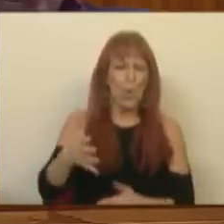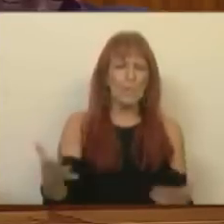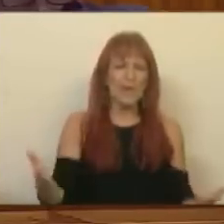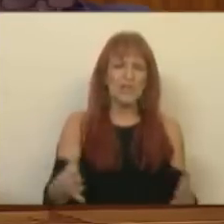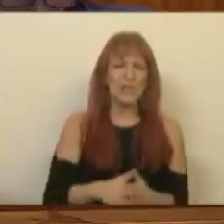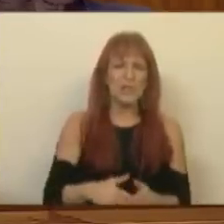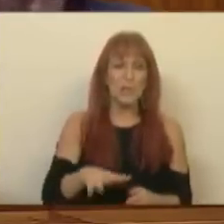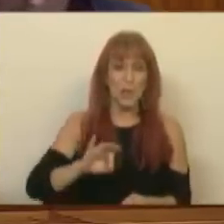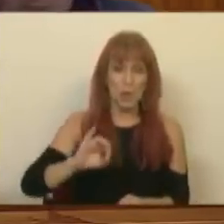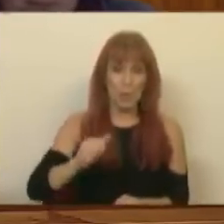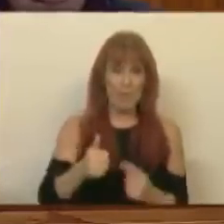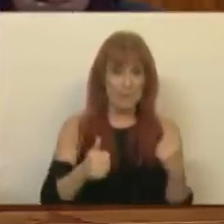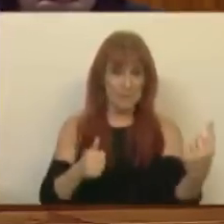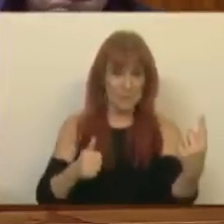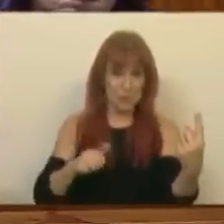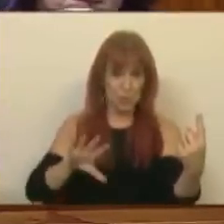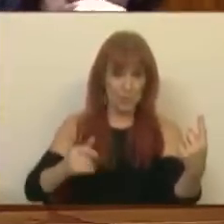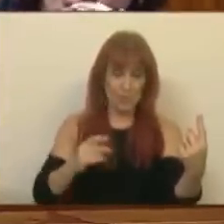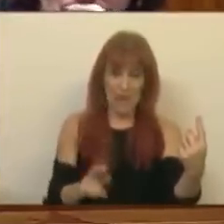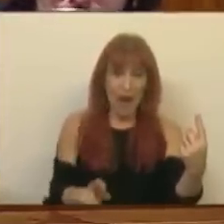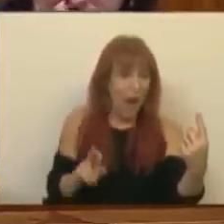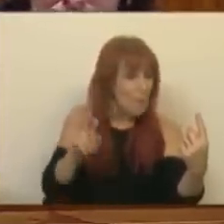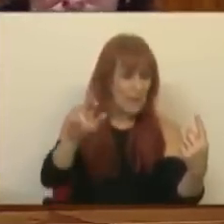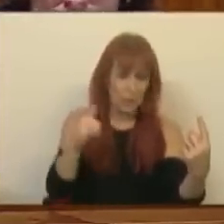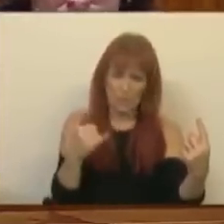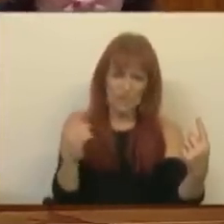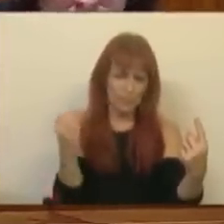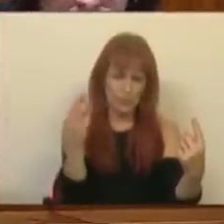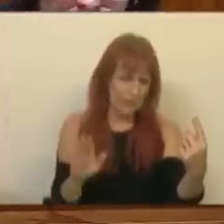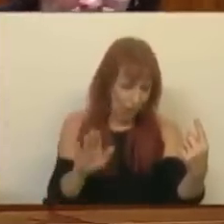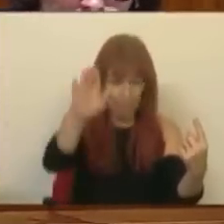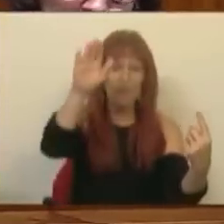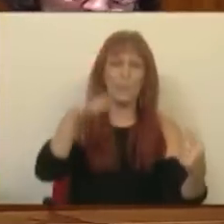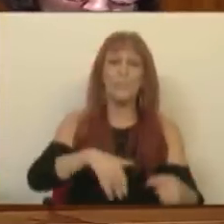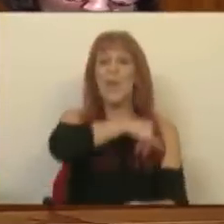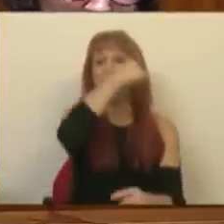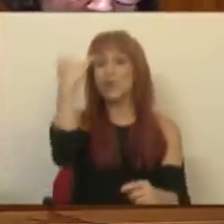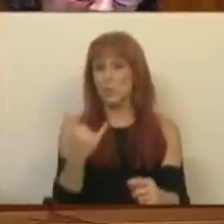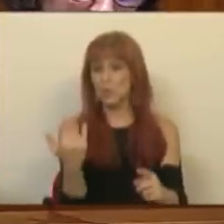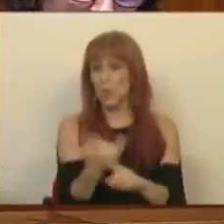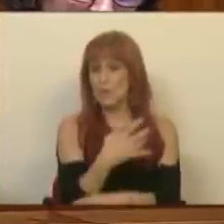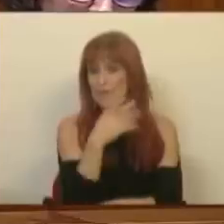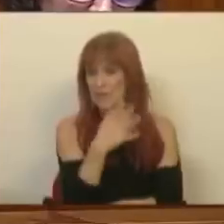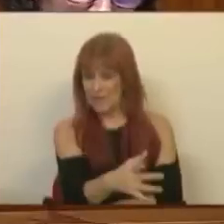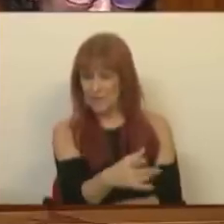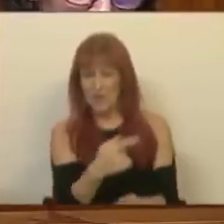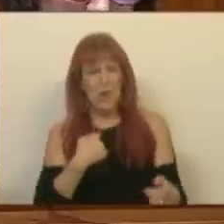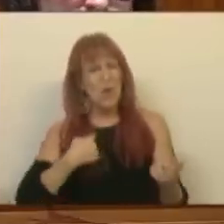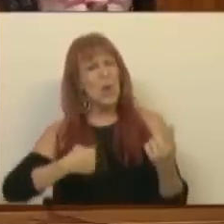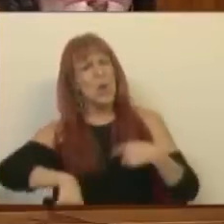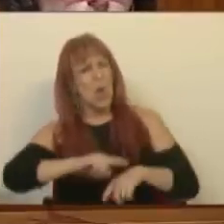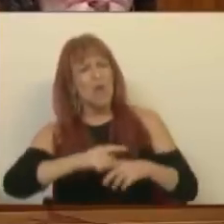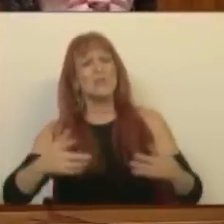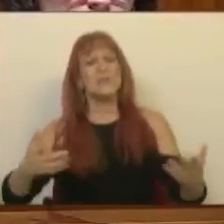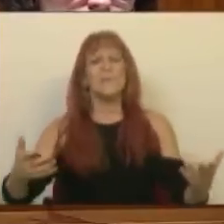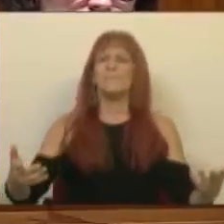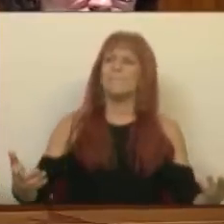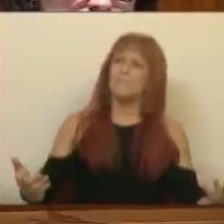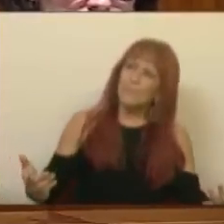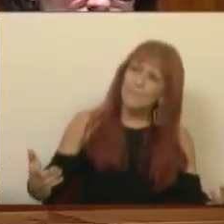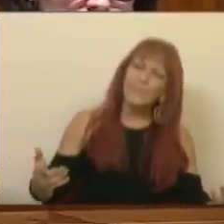e o Pipe per capita do país aumentou 20% segunda coisa que o senhor diz nós estamos